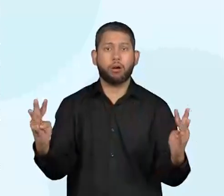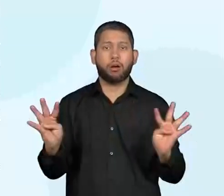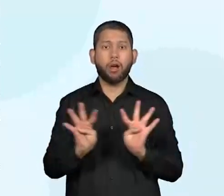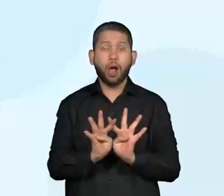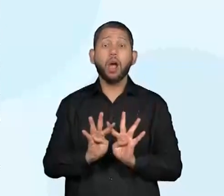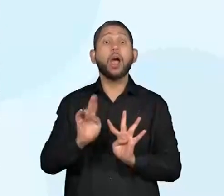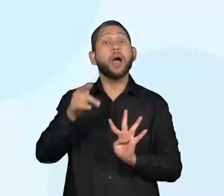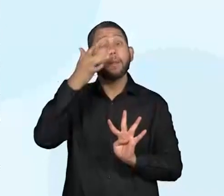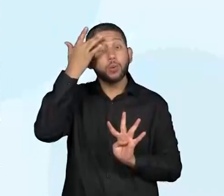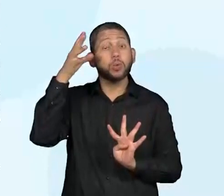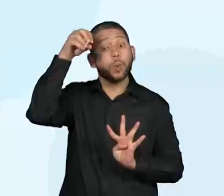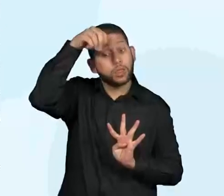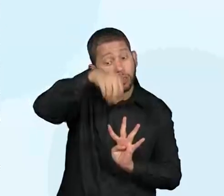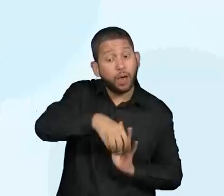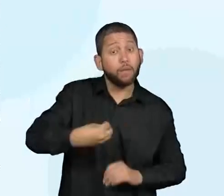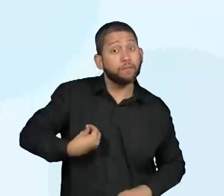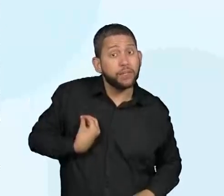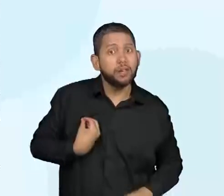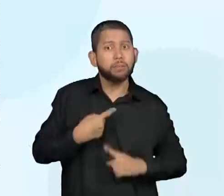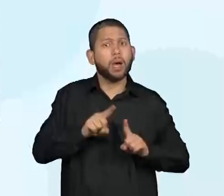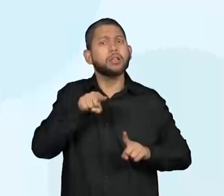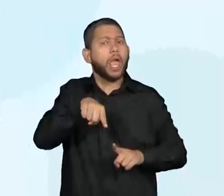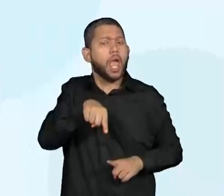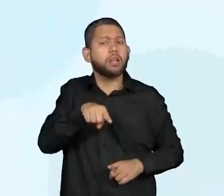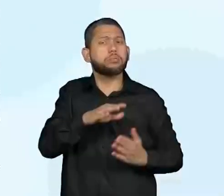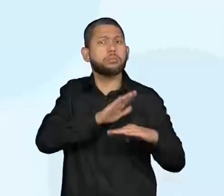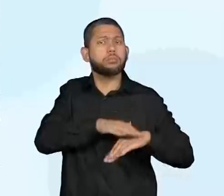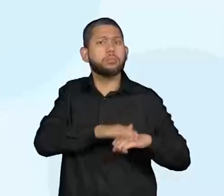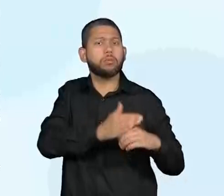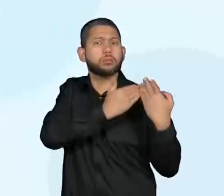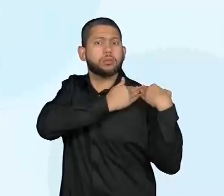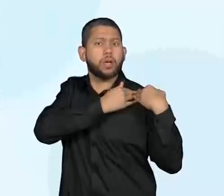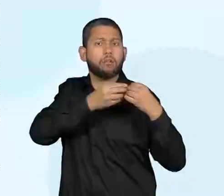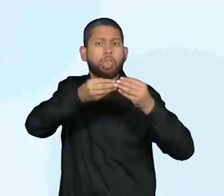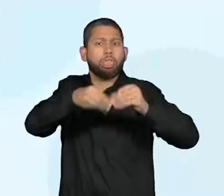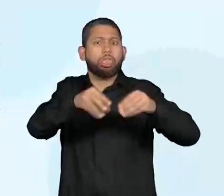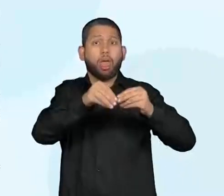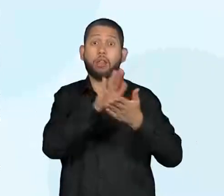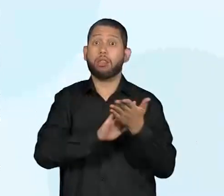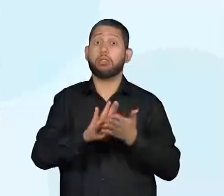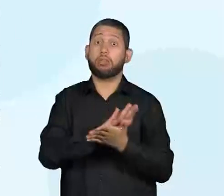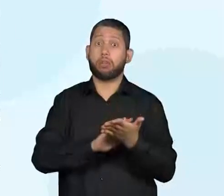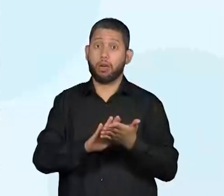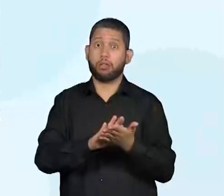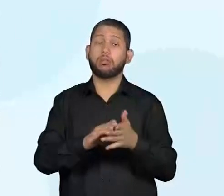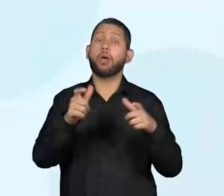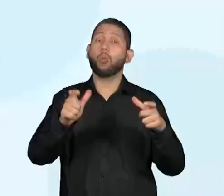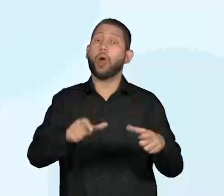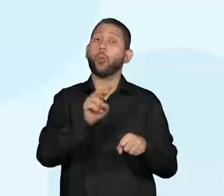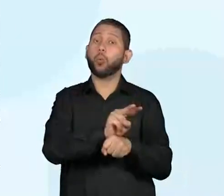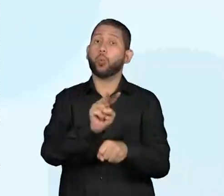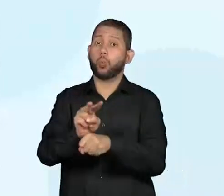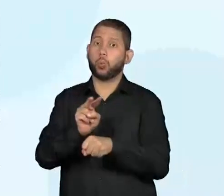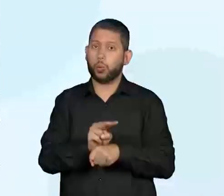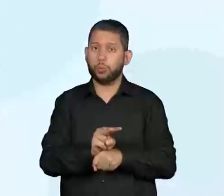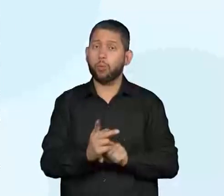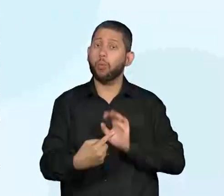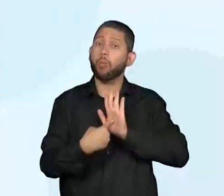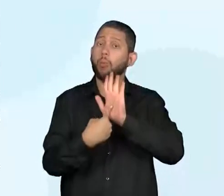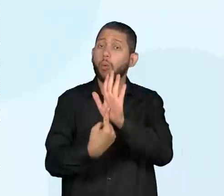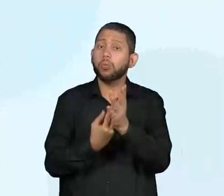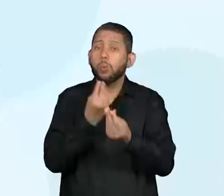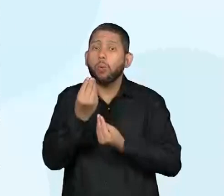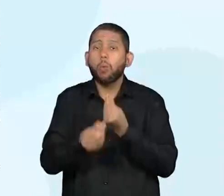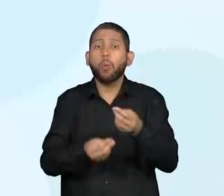não estão acabando com o meio ambiente, que eles vivem lá, então eles cuidam desse lugar. Então vamos conhecer um pouquinho mais sobre